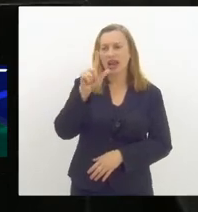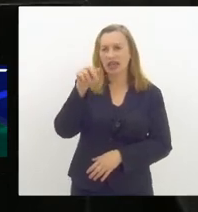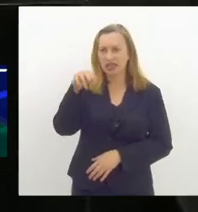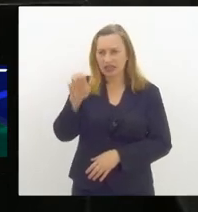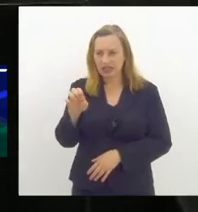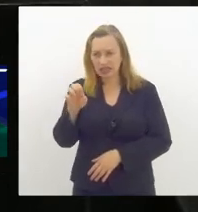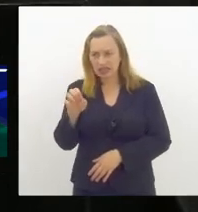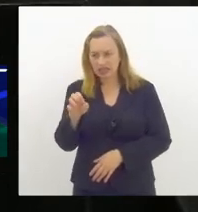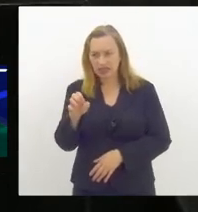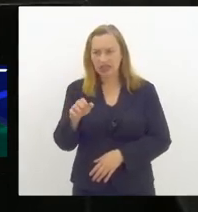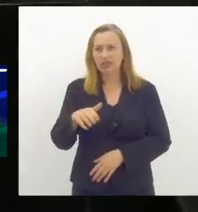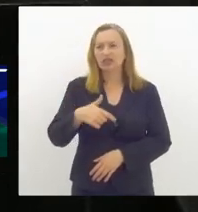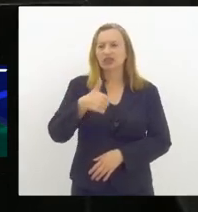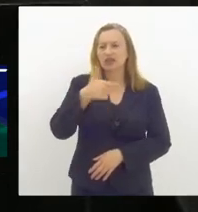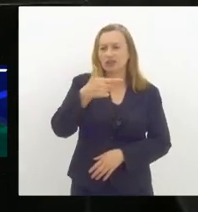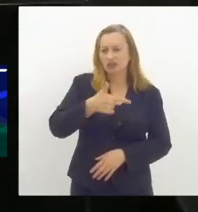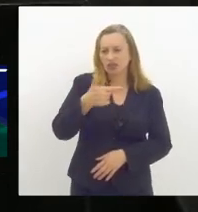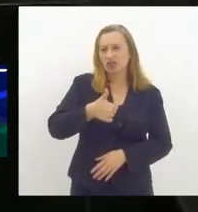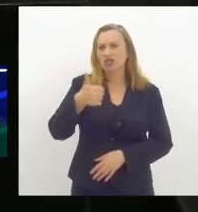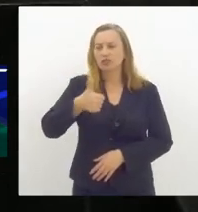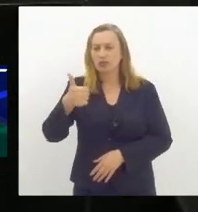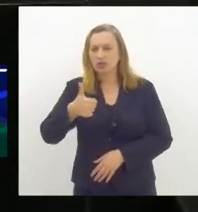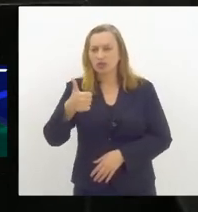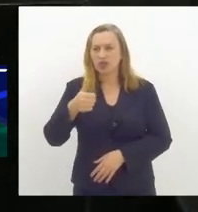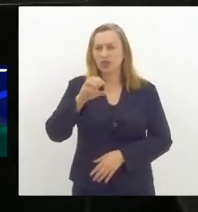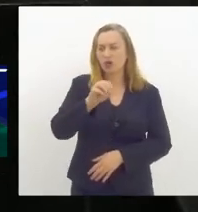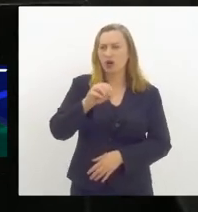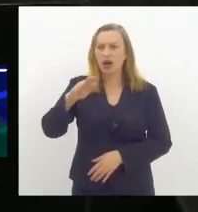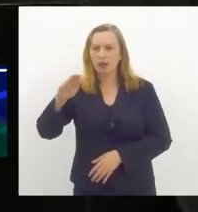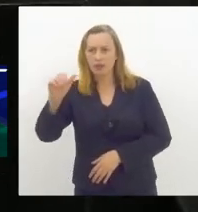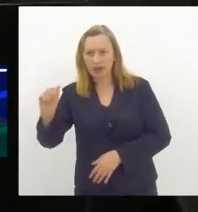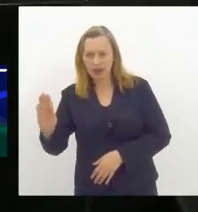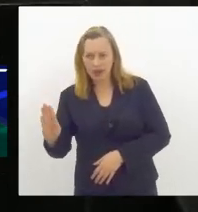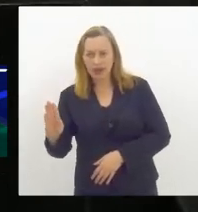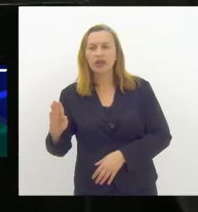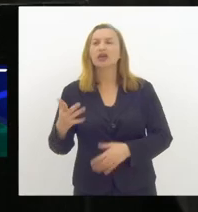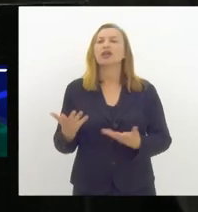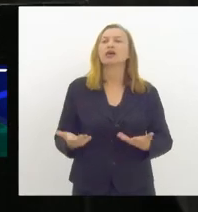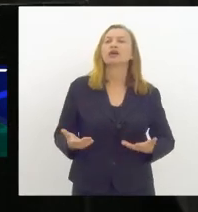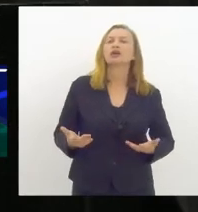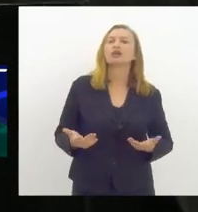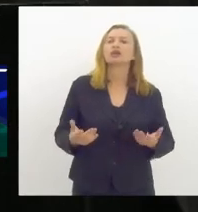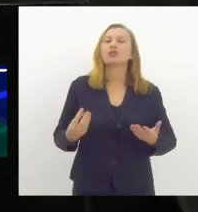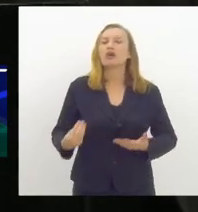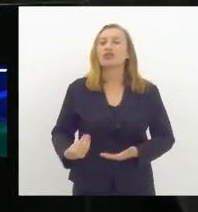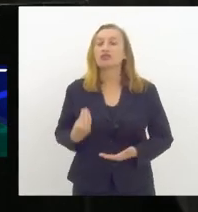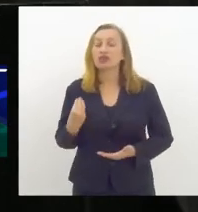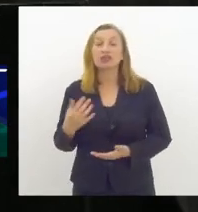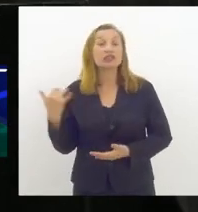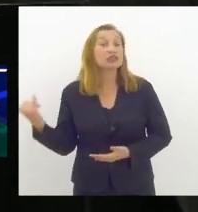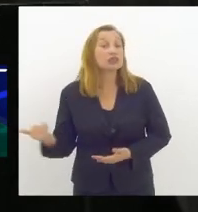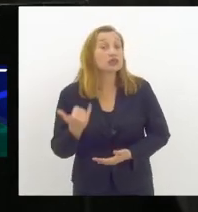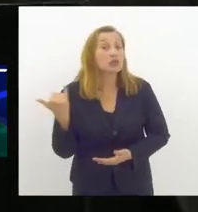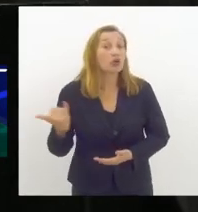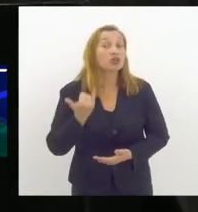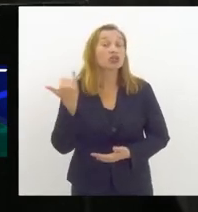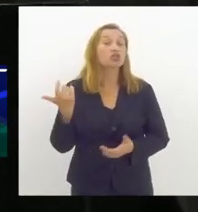Angelim da 21ª subseção da OAB e contamos com as presenças importantes